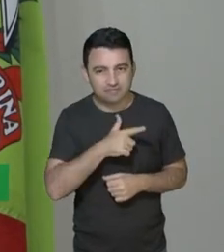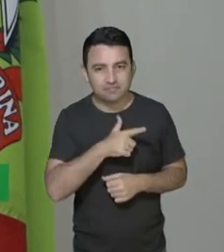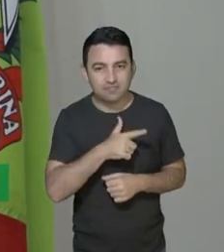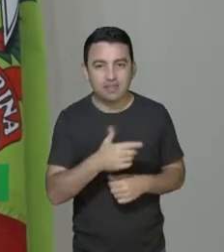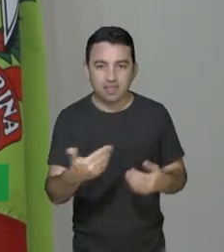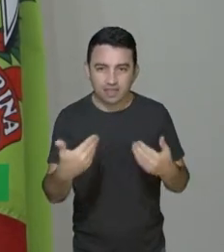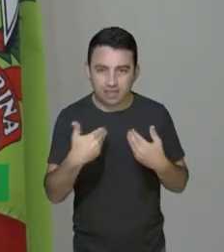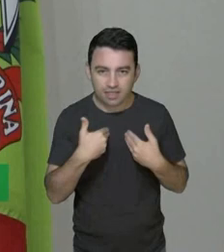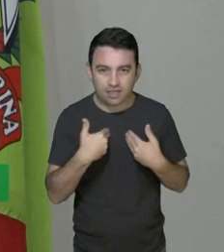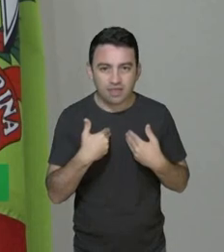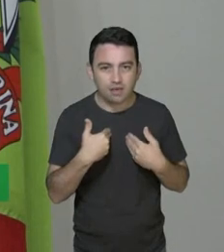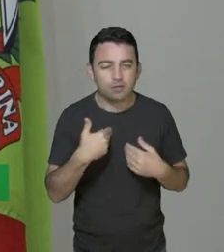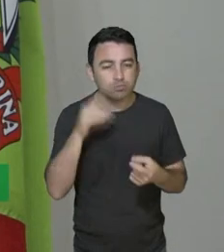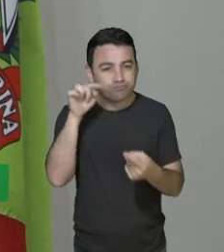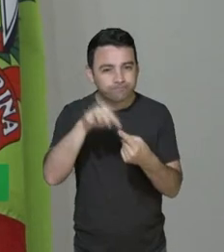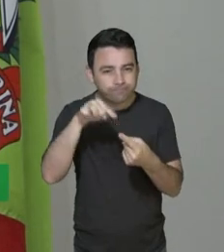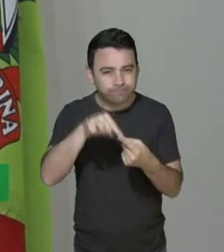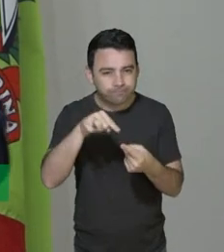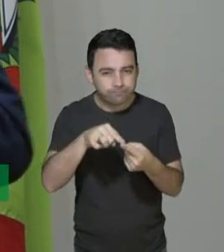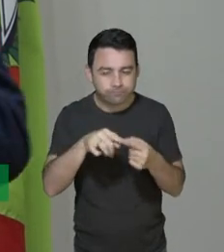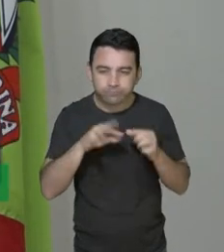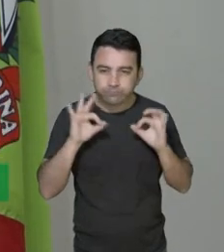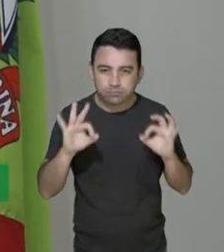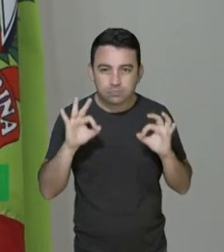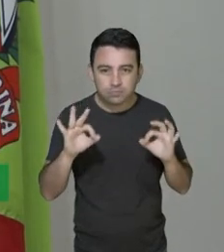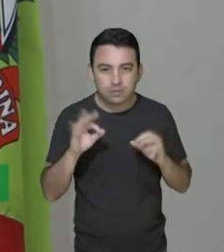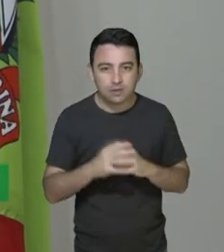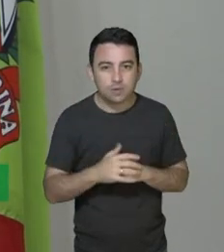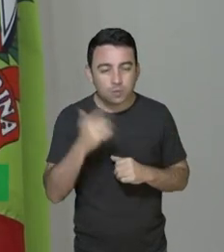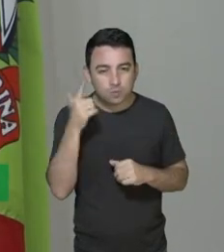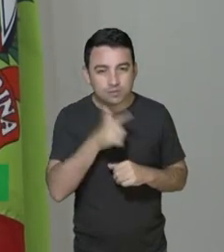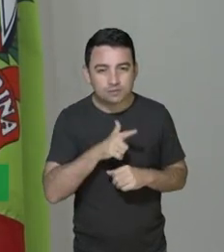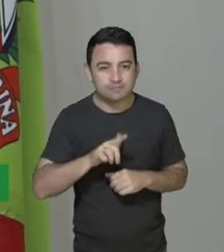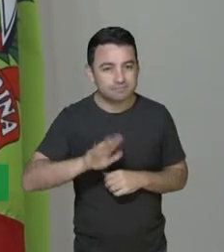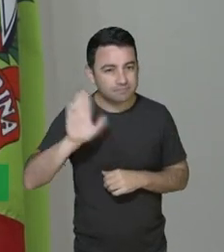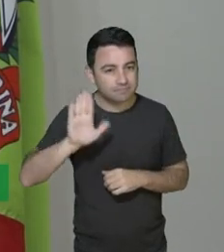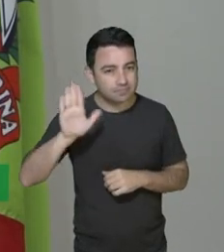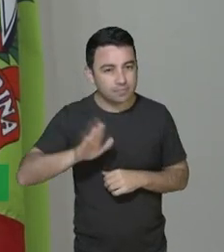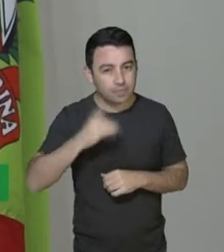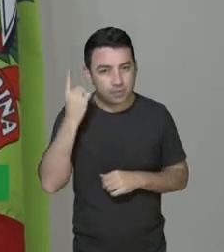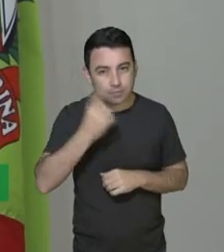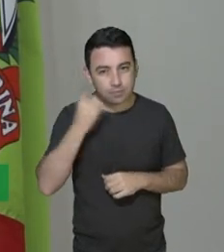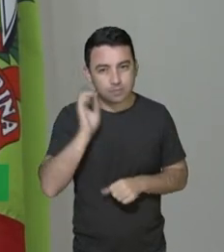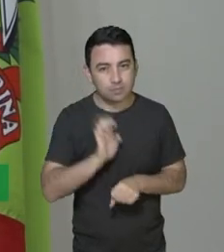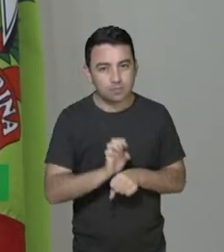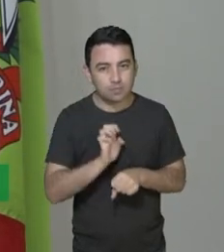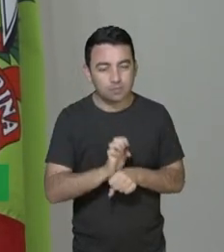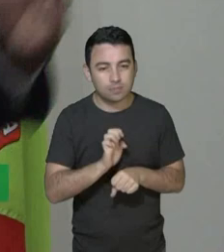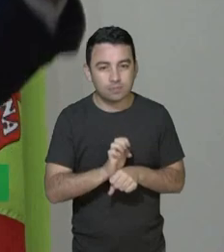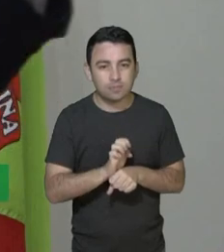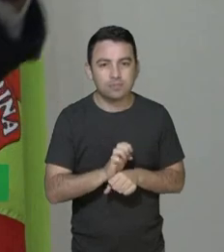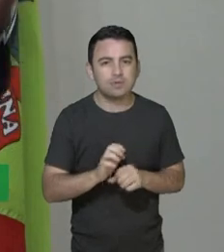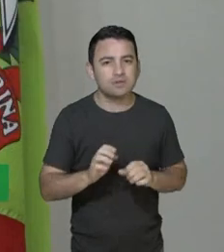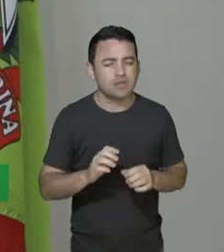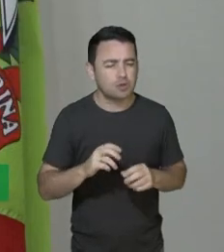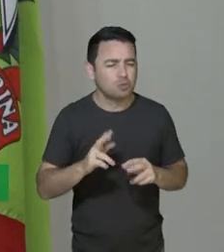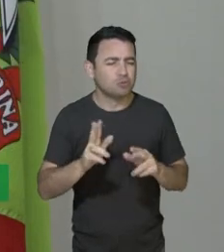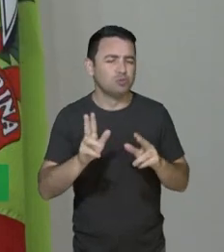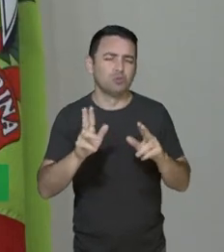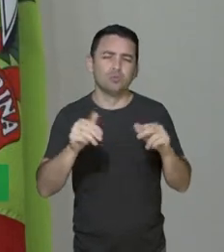para essa missão de ser candidato a deputado estadual. Jamais na minha